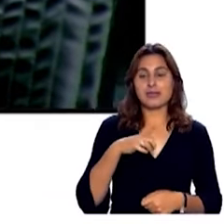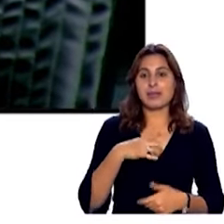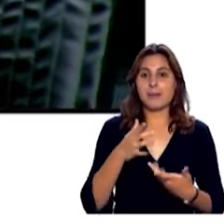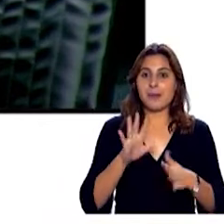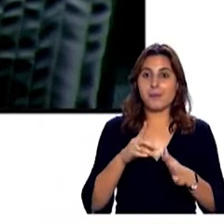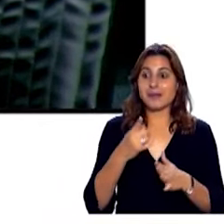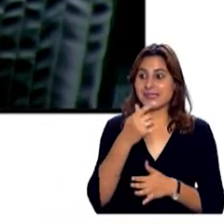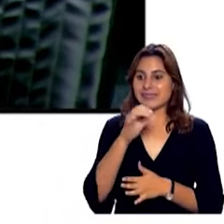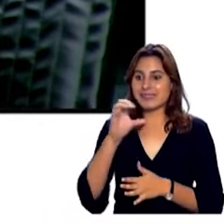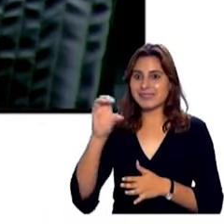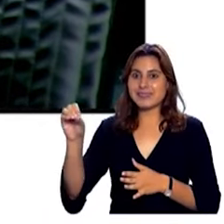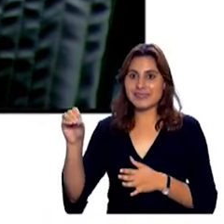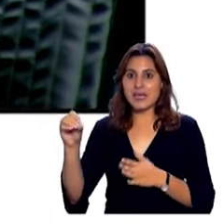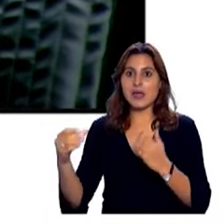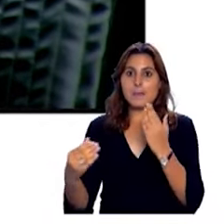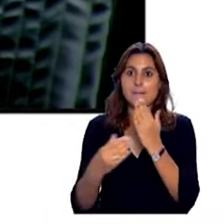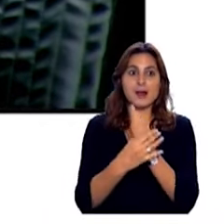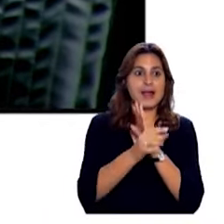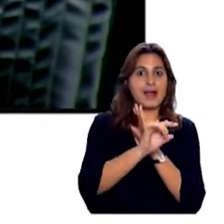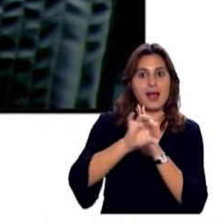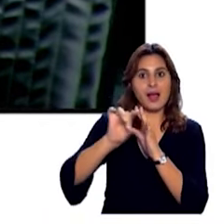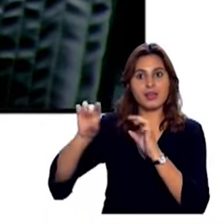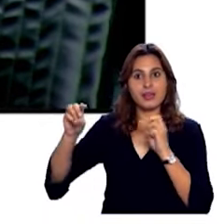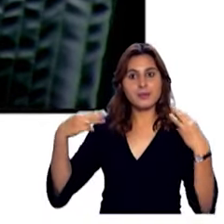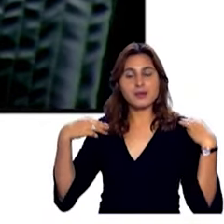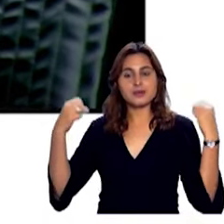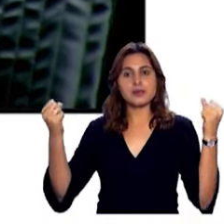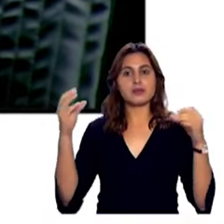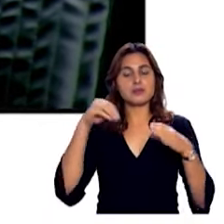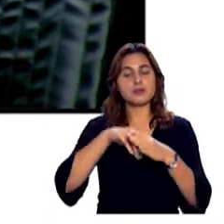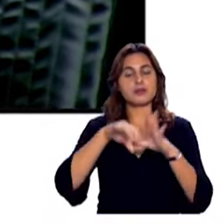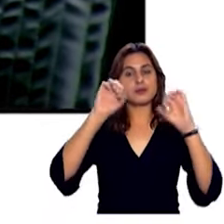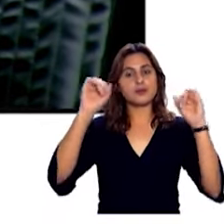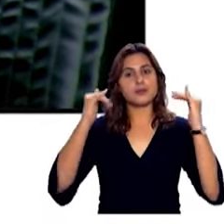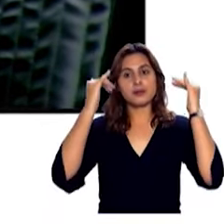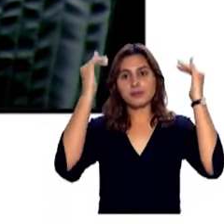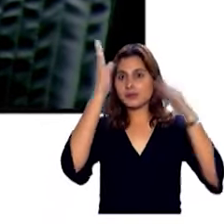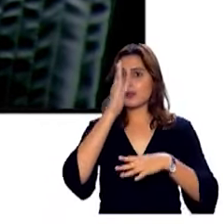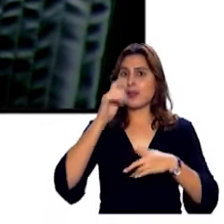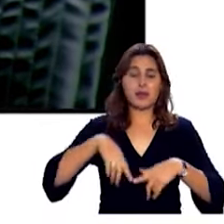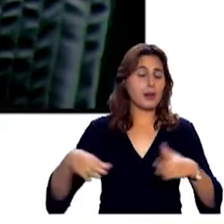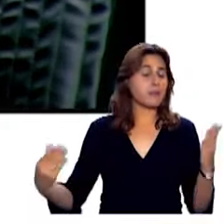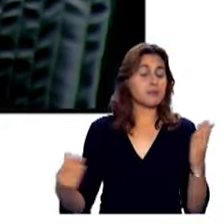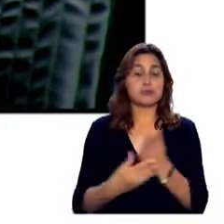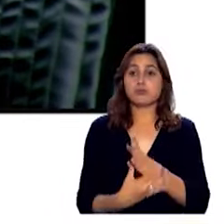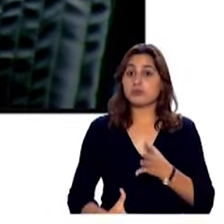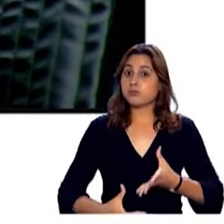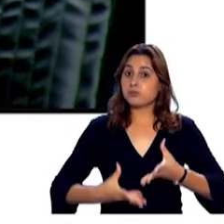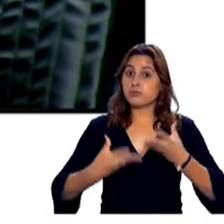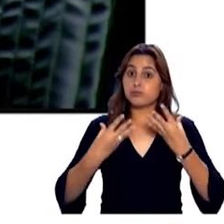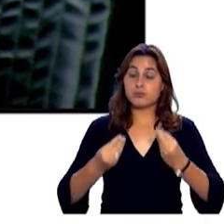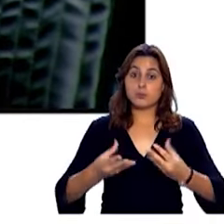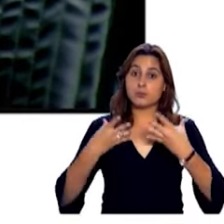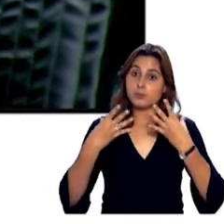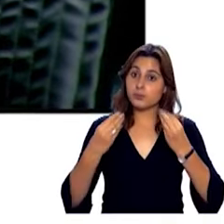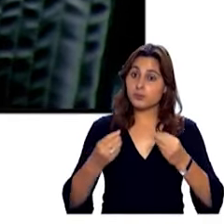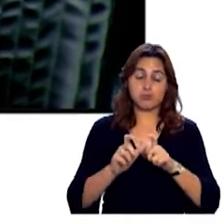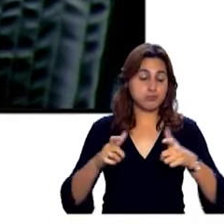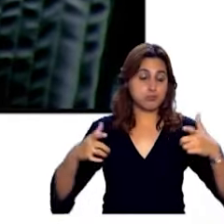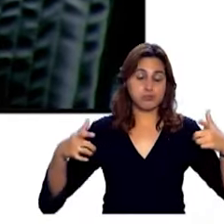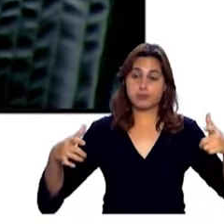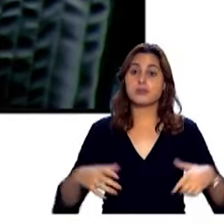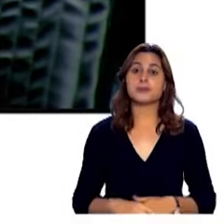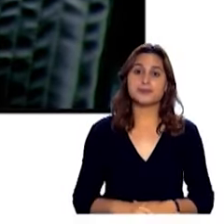casos por magistrados dentro do tribunal Brasileiro né então há uma desproporção muito grande entre a